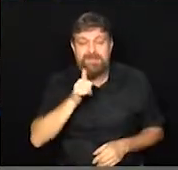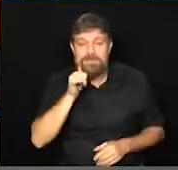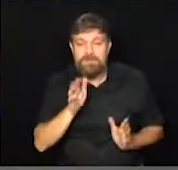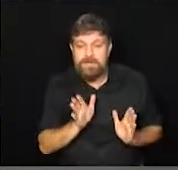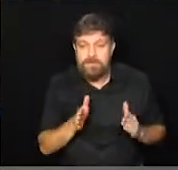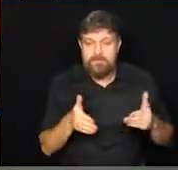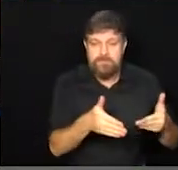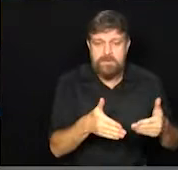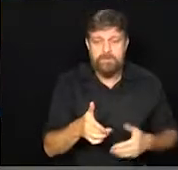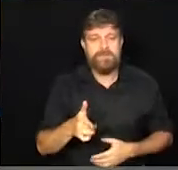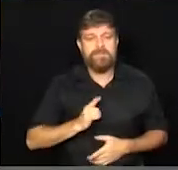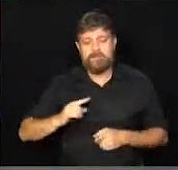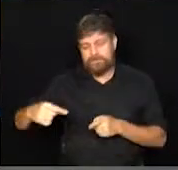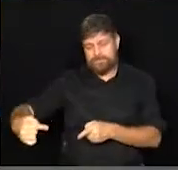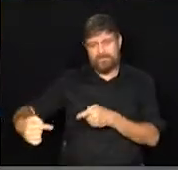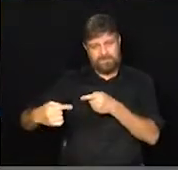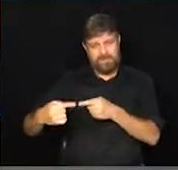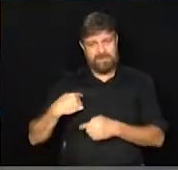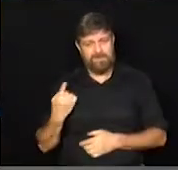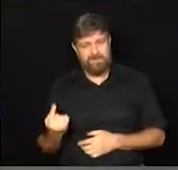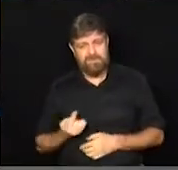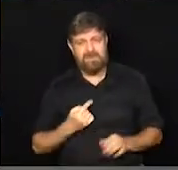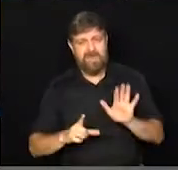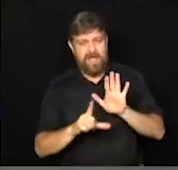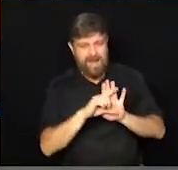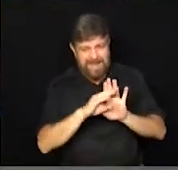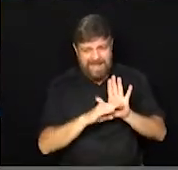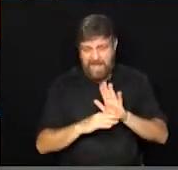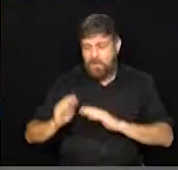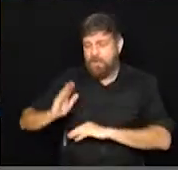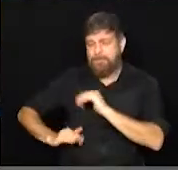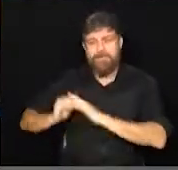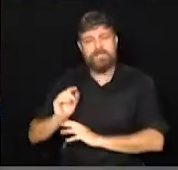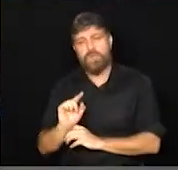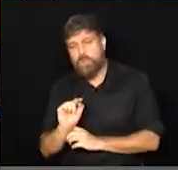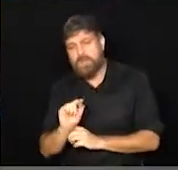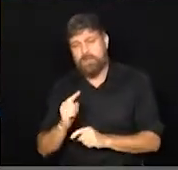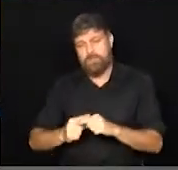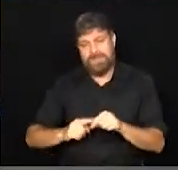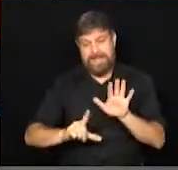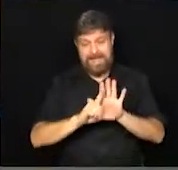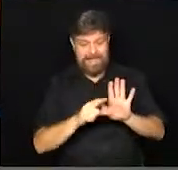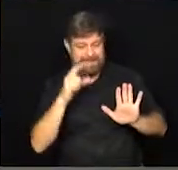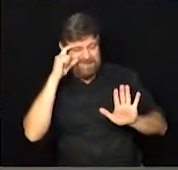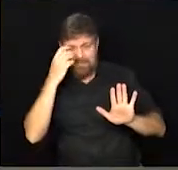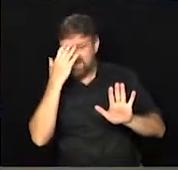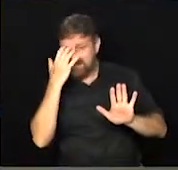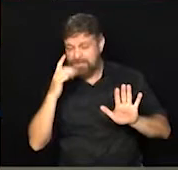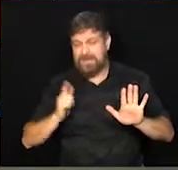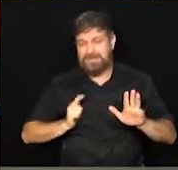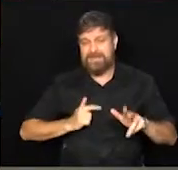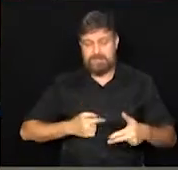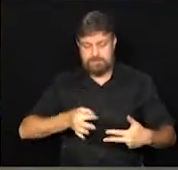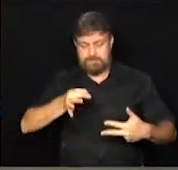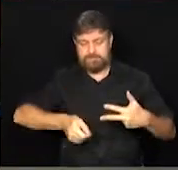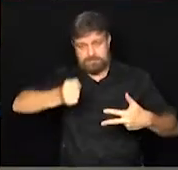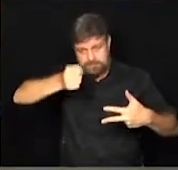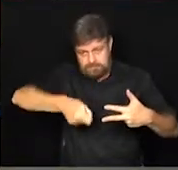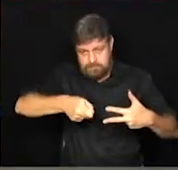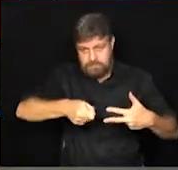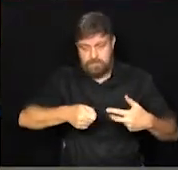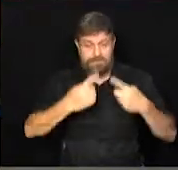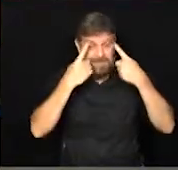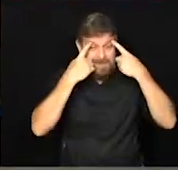que é um desafio legal e um desafio prático, porque a Lei Maria da Penha prevê que o juizado especializado em